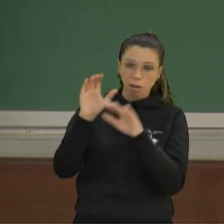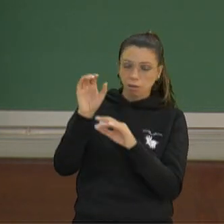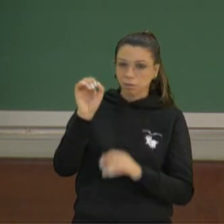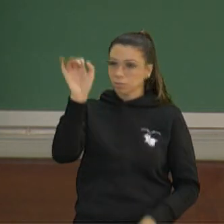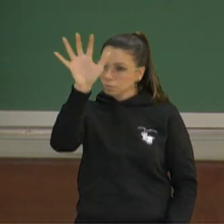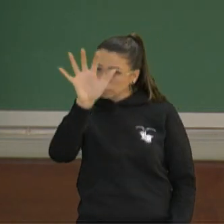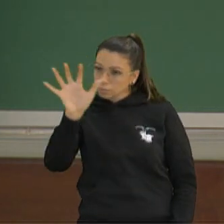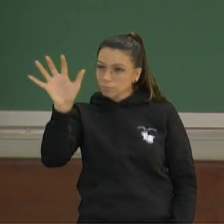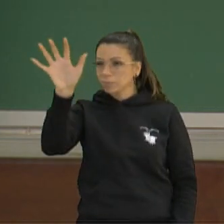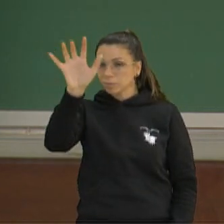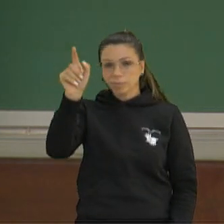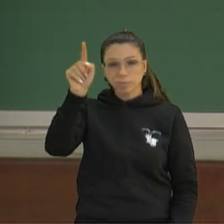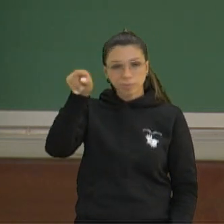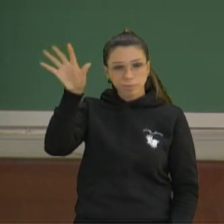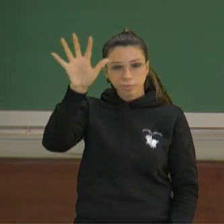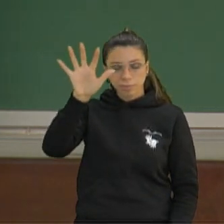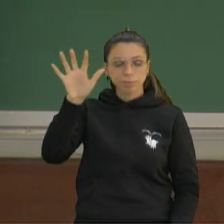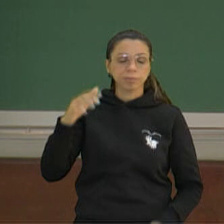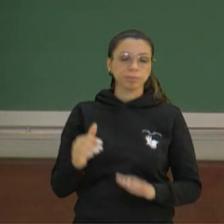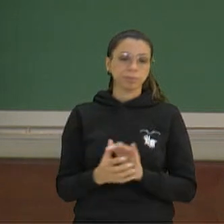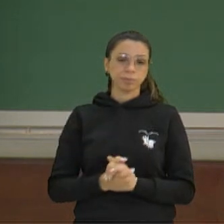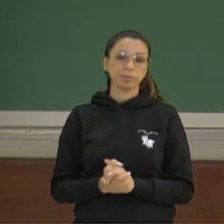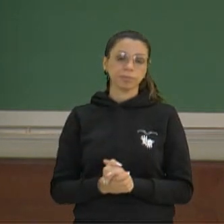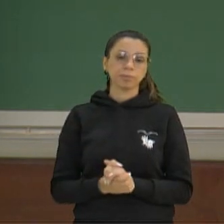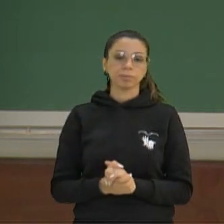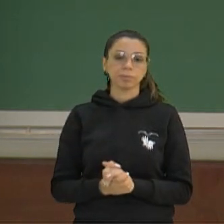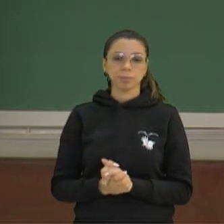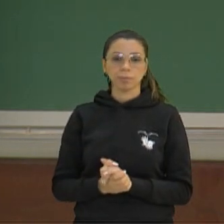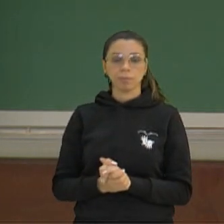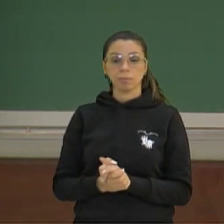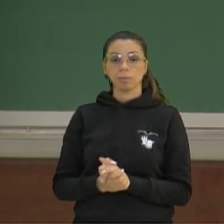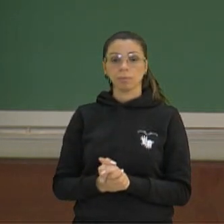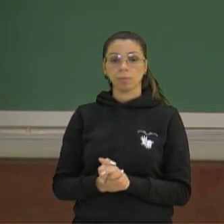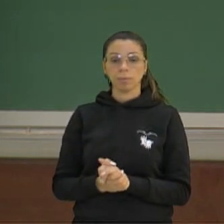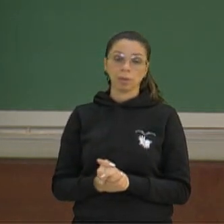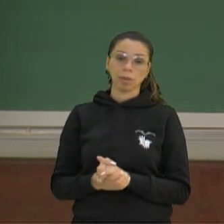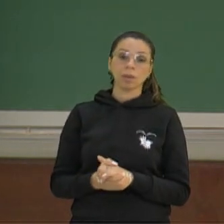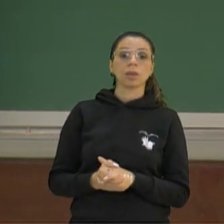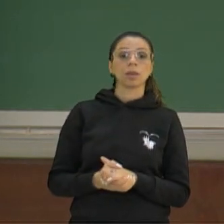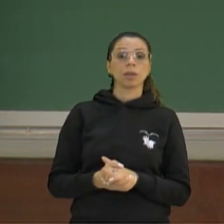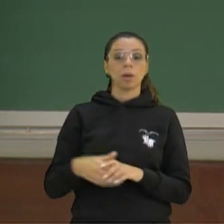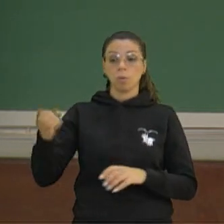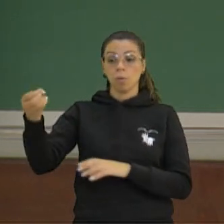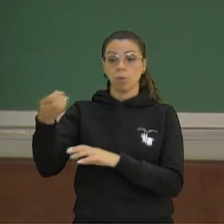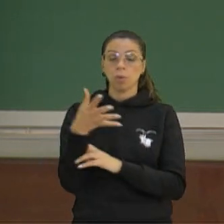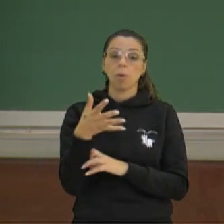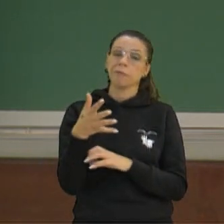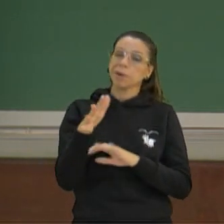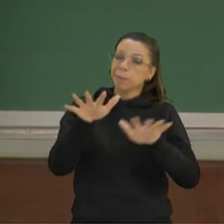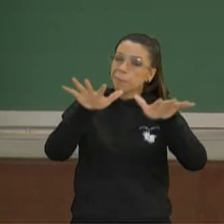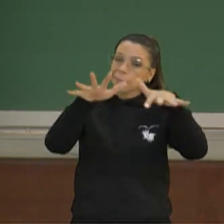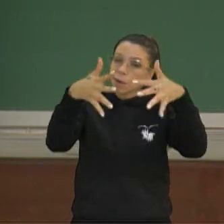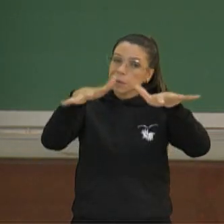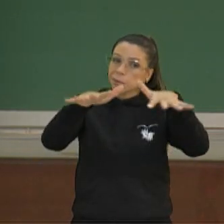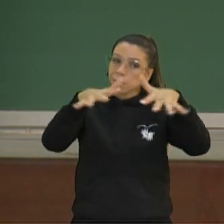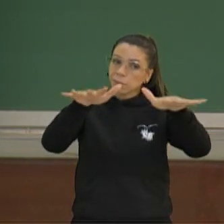a essas regiões no mapa, a modernização, ela é moderada. E nessas tonalidades